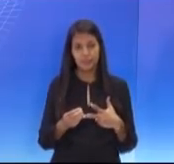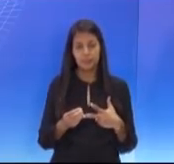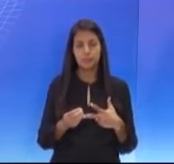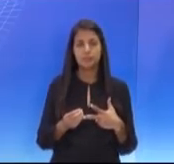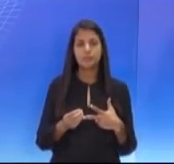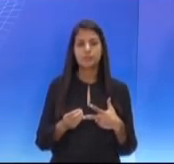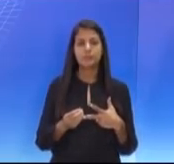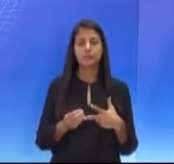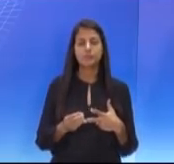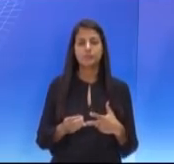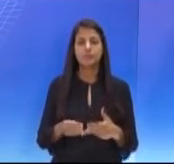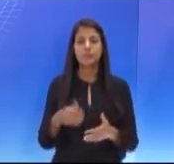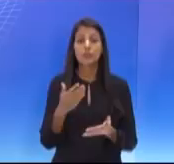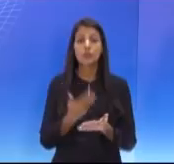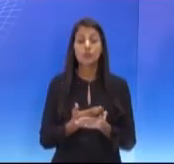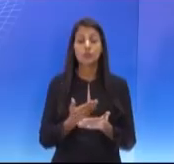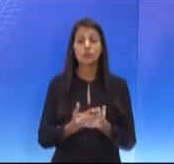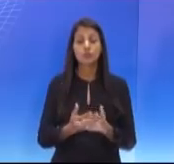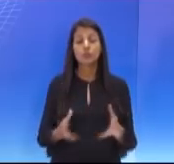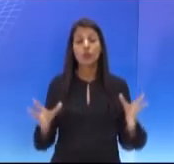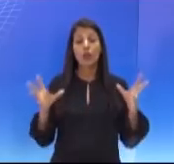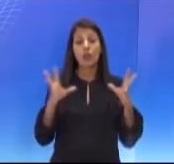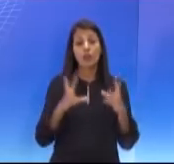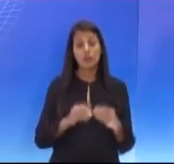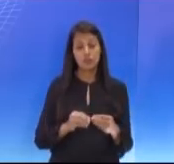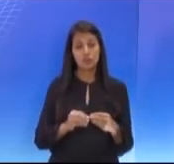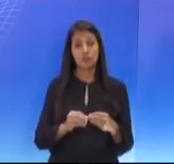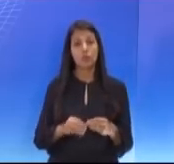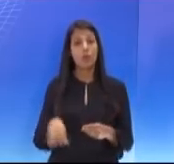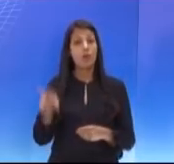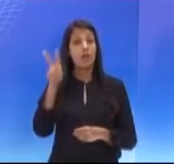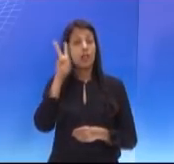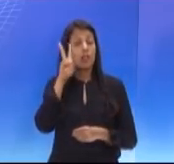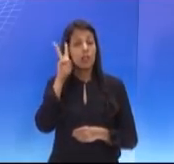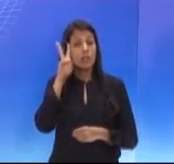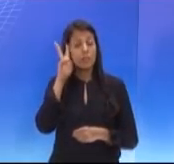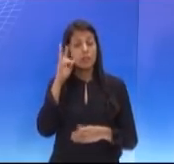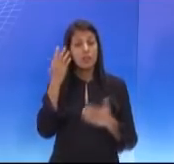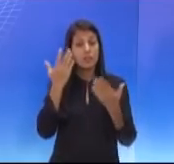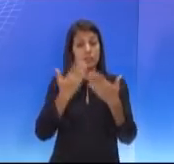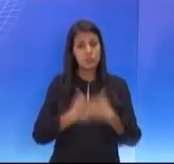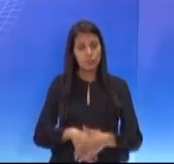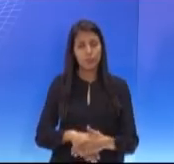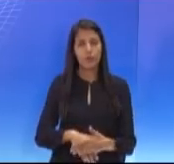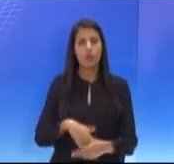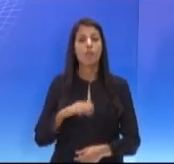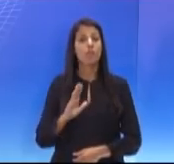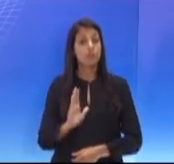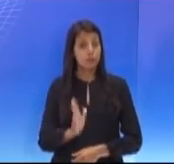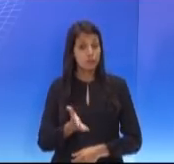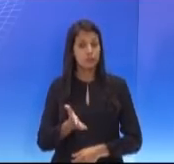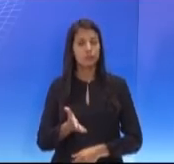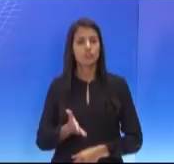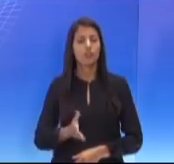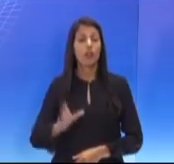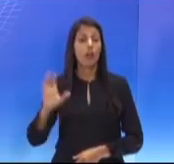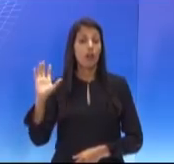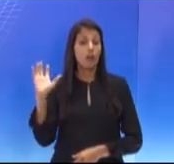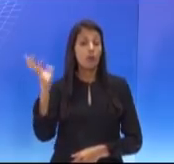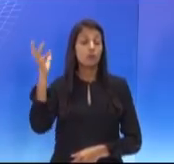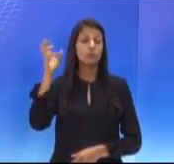Nessas aulas, nós vamos fazer uma revisão, uma passagem nas provas, nas avaliações que já houve do Enem